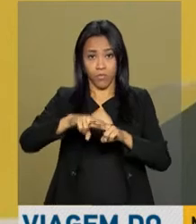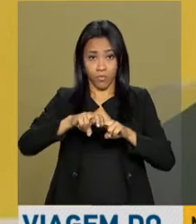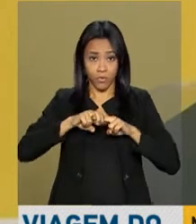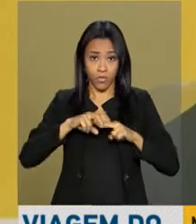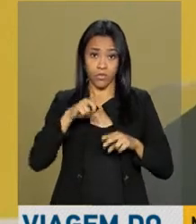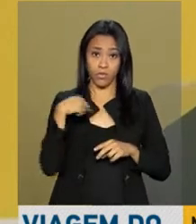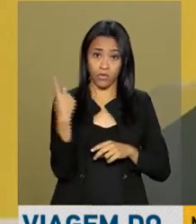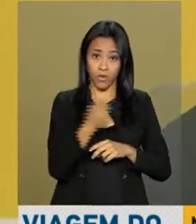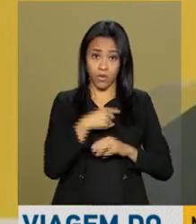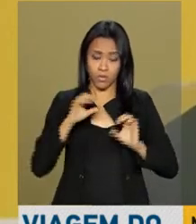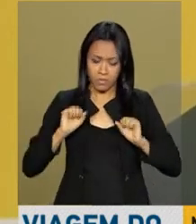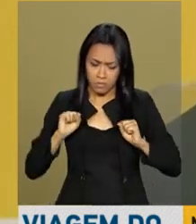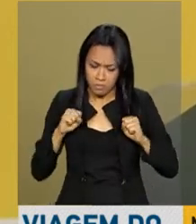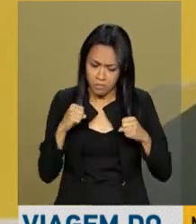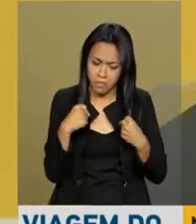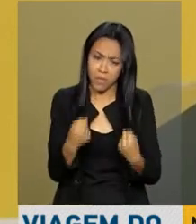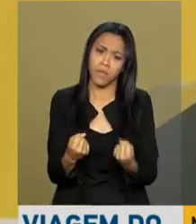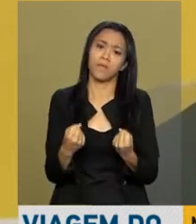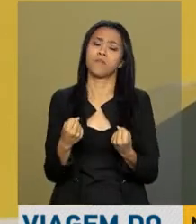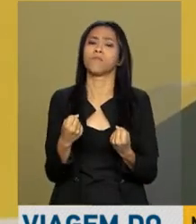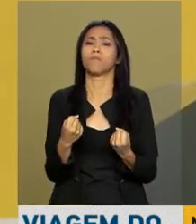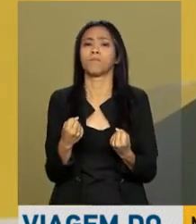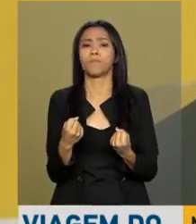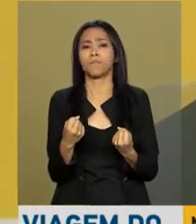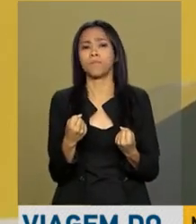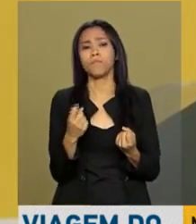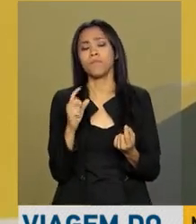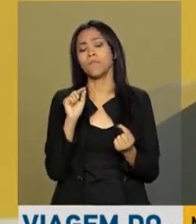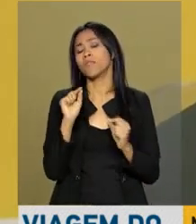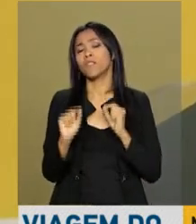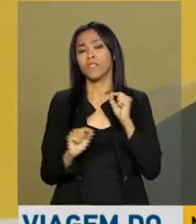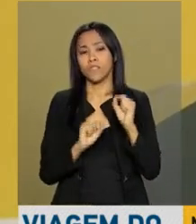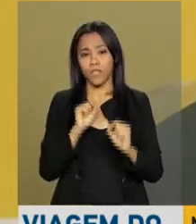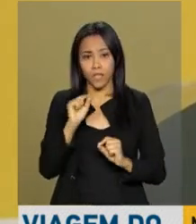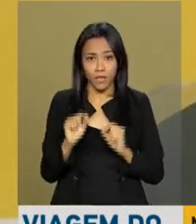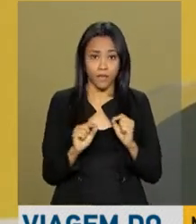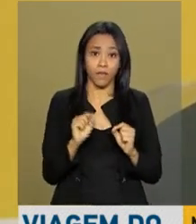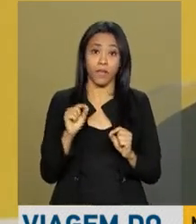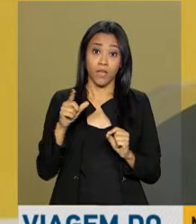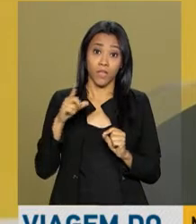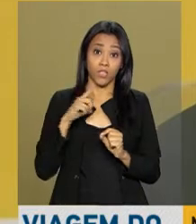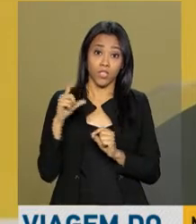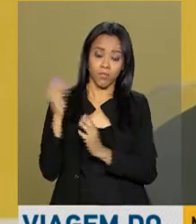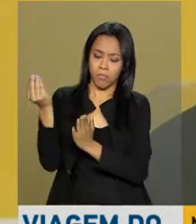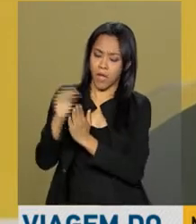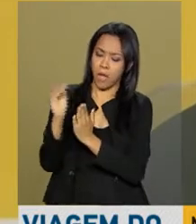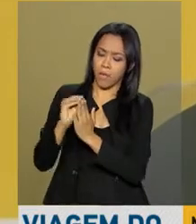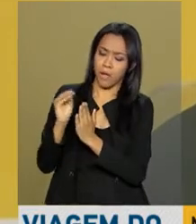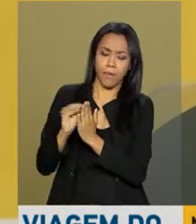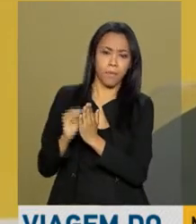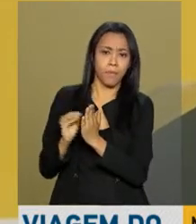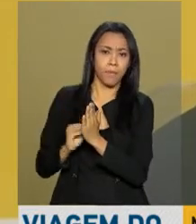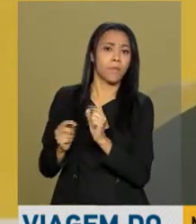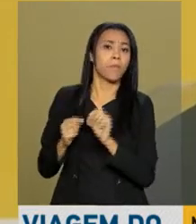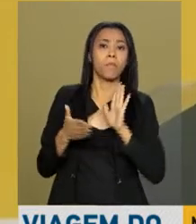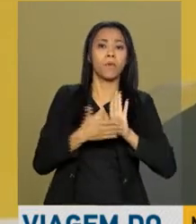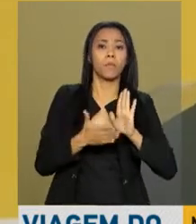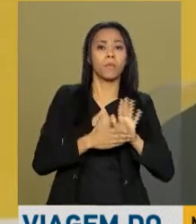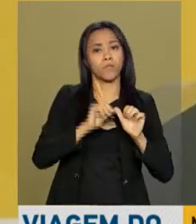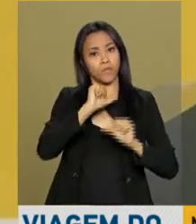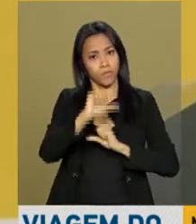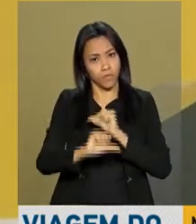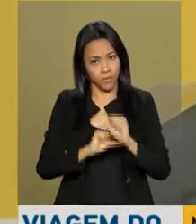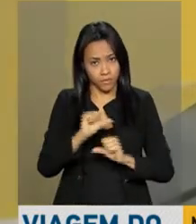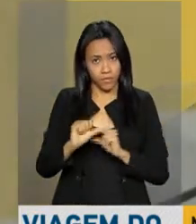desde a primeira hora em conceber uma agenda de reformas que fosse a